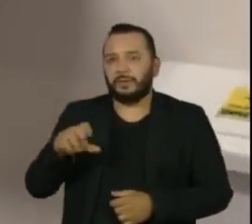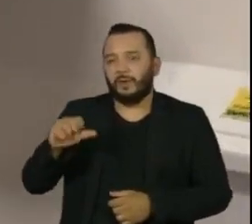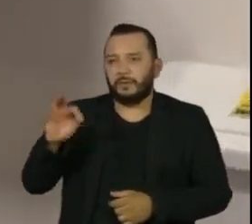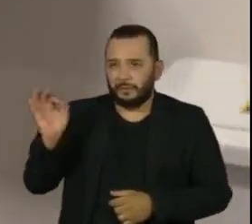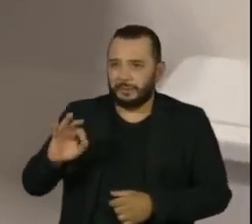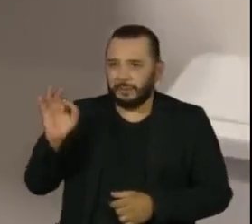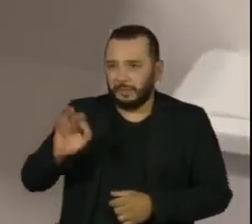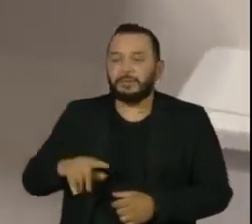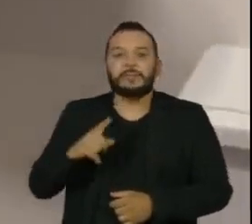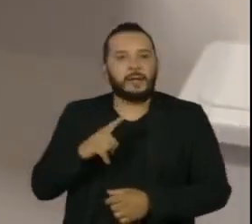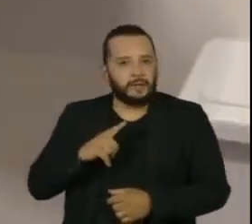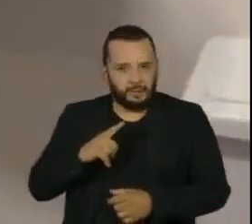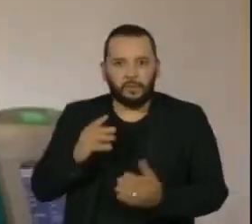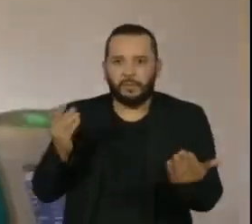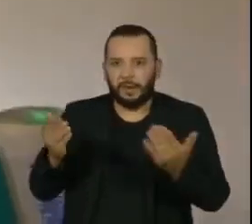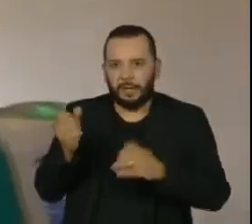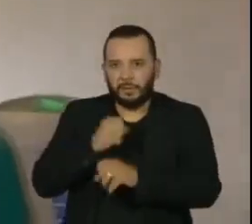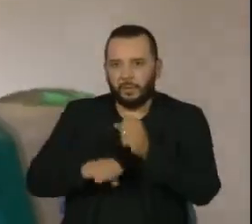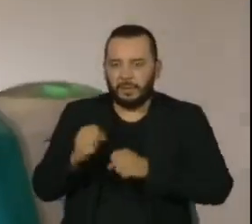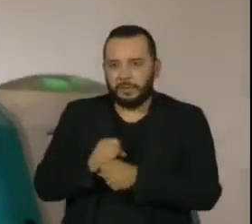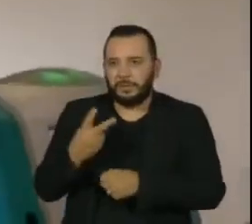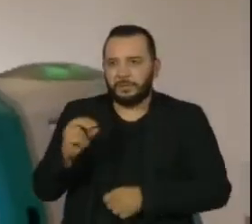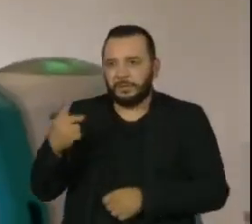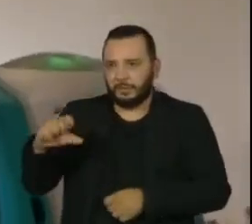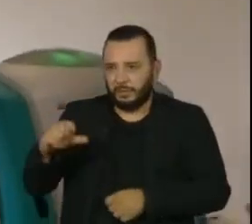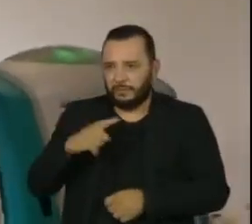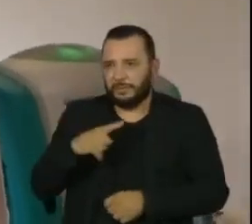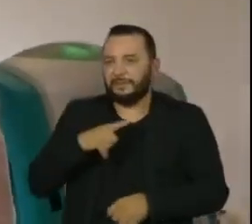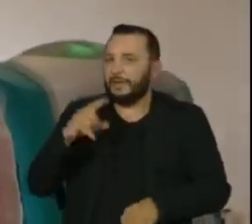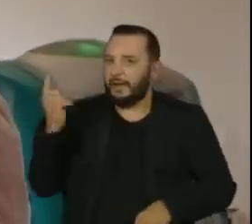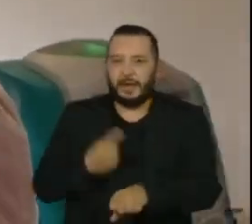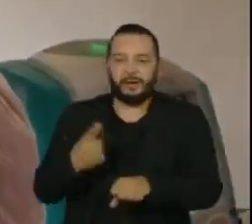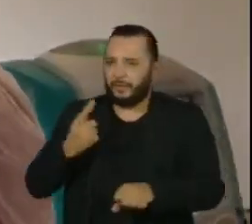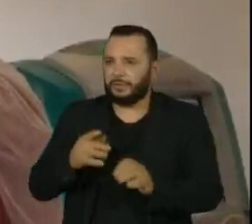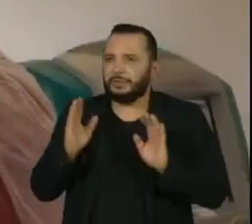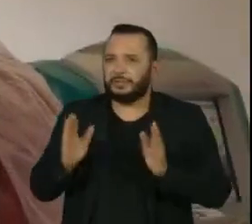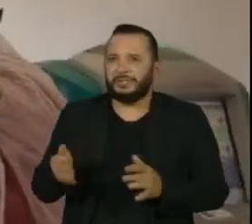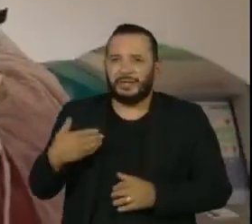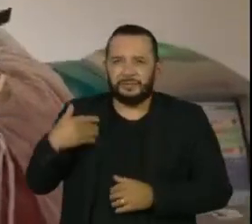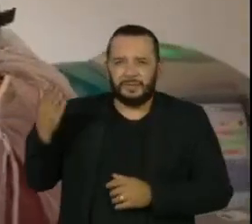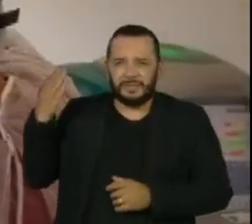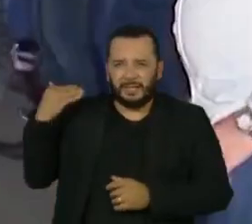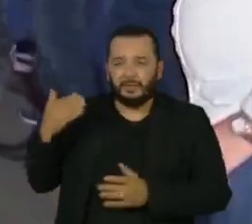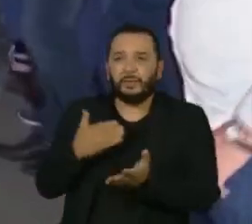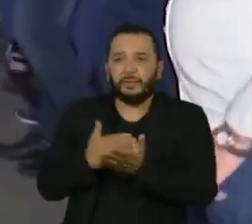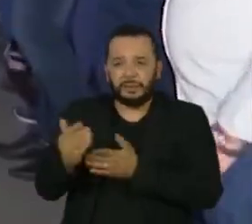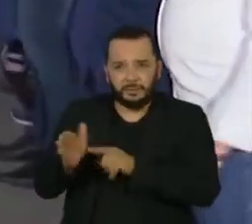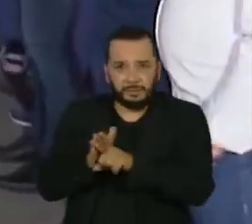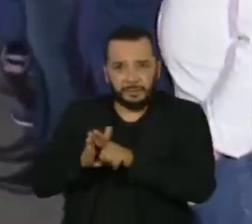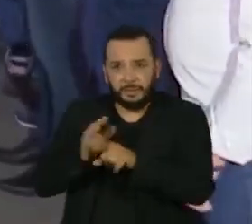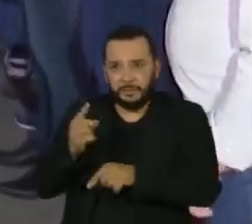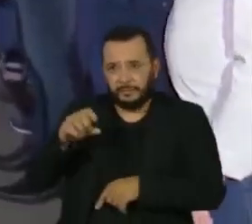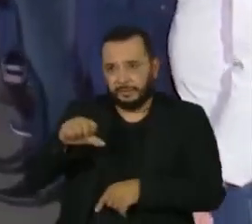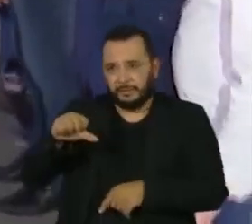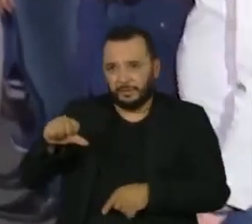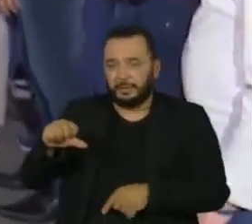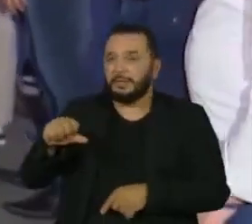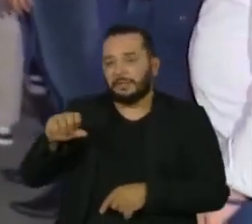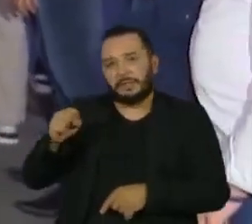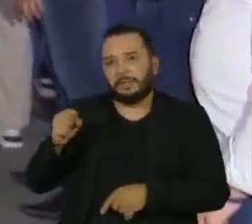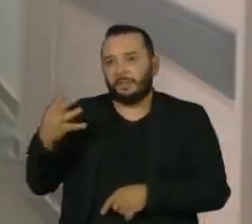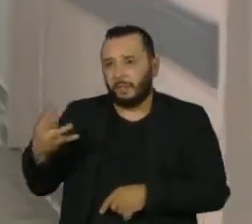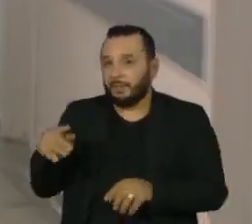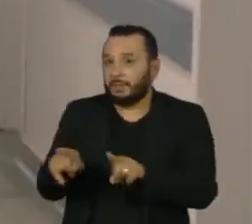mortes em relação ao ano anterior. É a maior alta desde o início da série histórica em 1984. A pesquisa também registrou queda